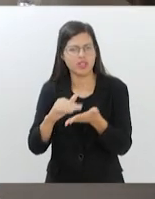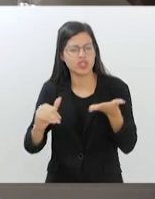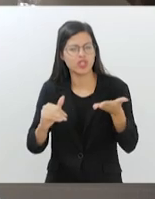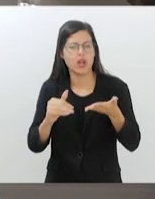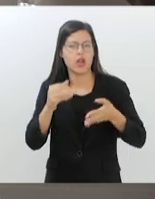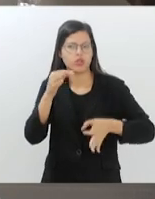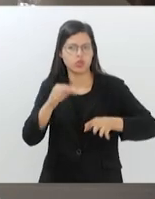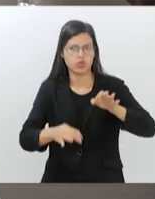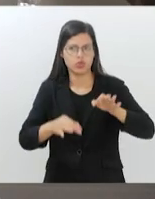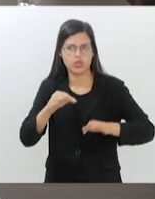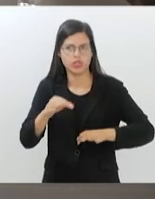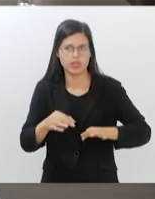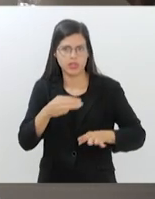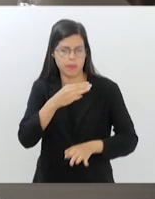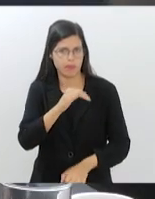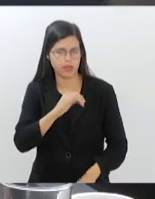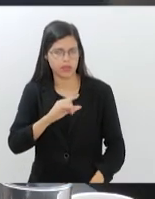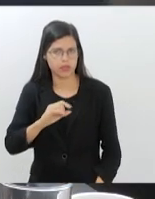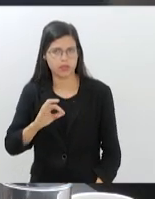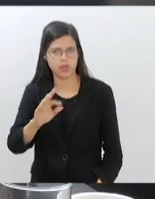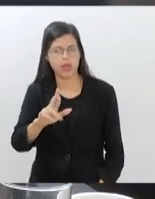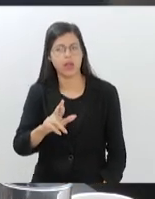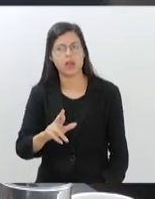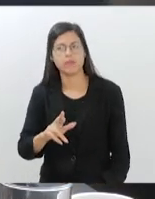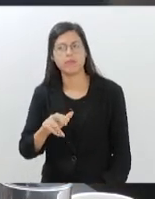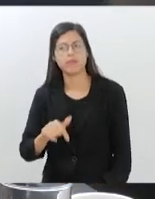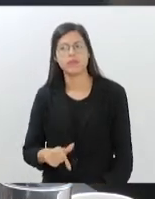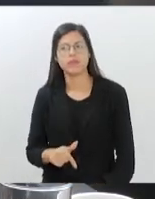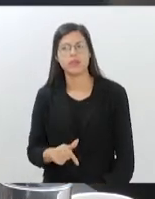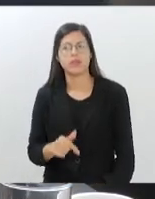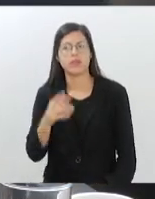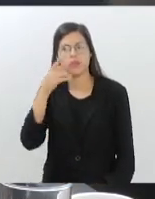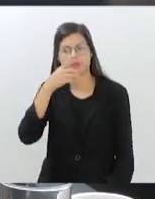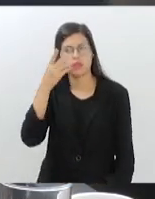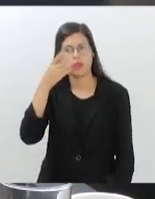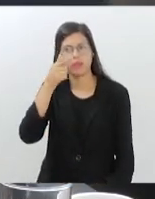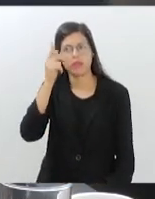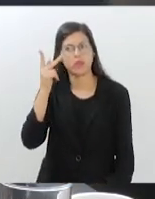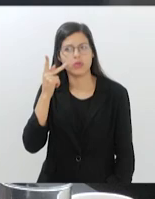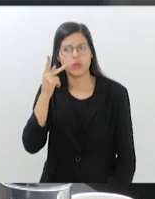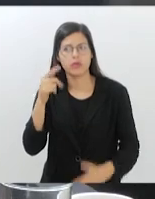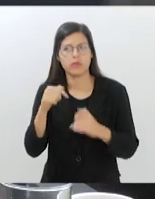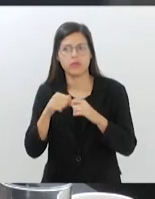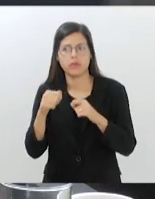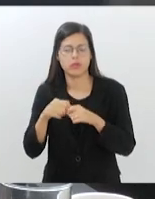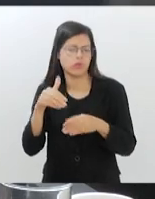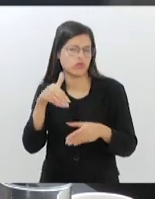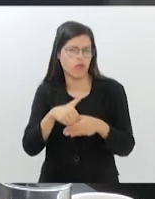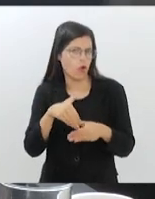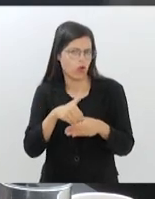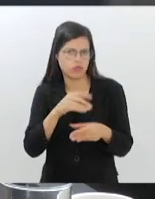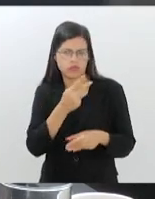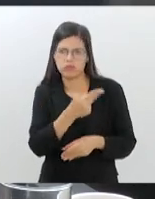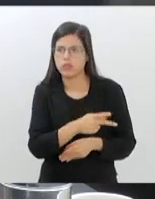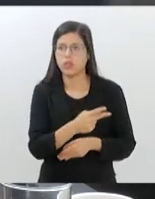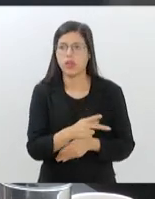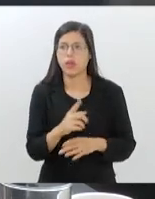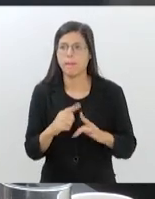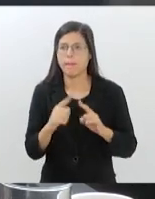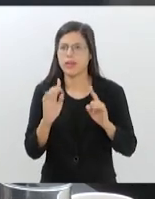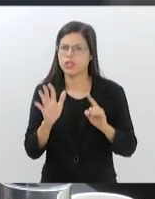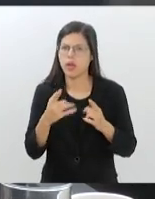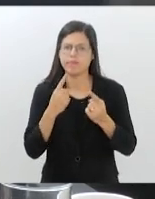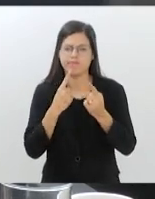Luis Paulo no gesto até de l ade não derruba não destaca as emendas faz o voto dele posicionamento Mas tive inúmeros